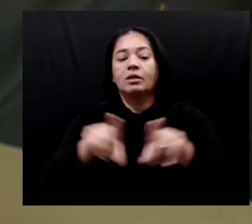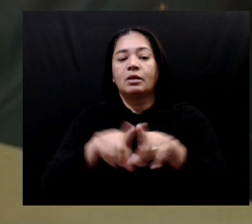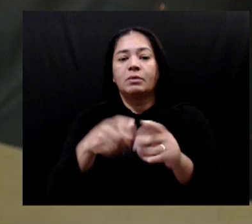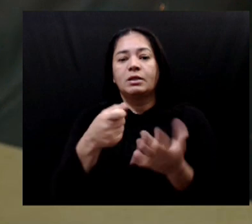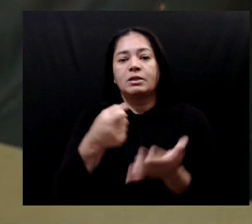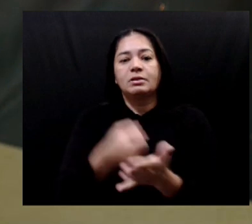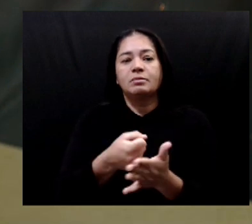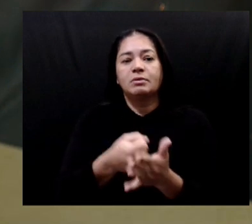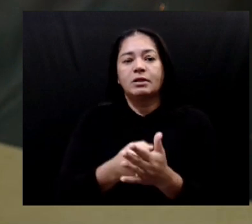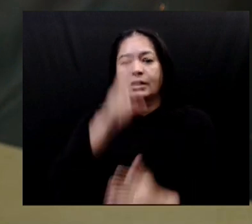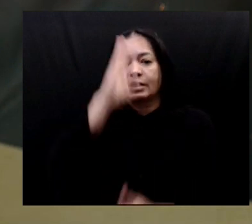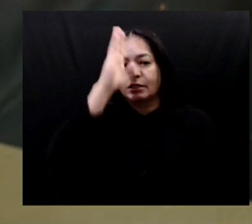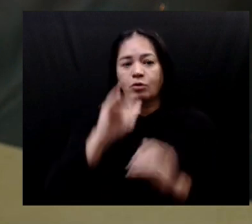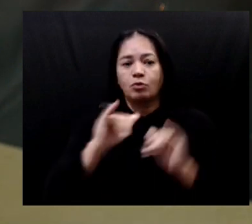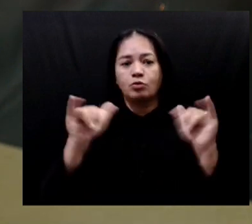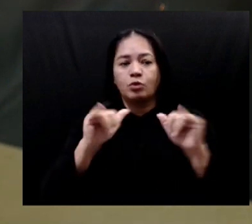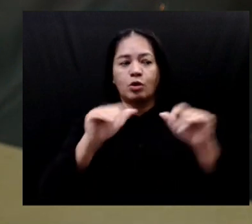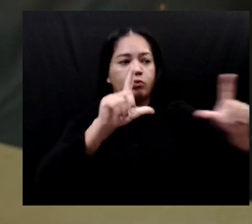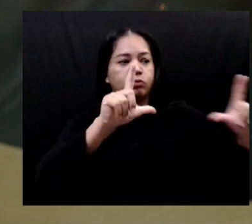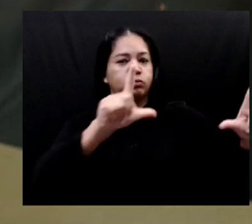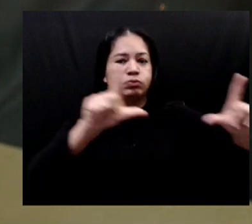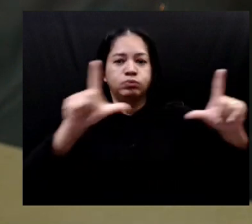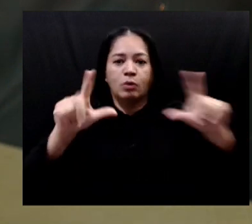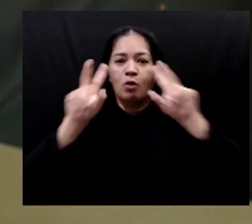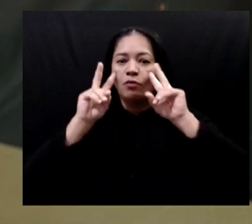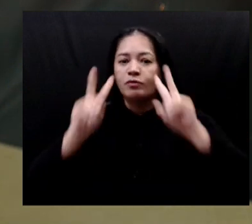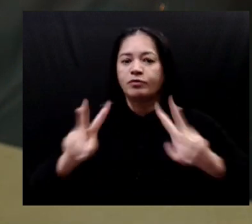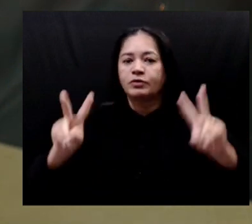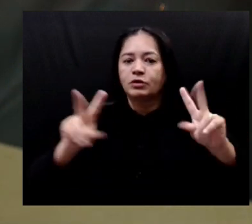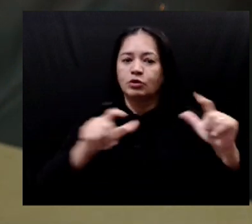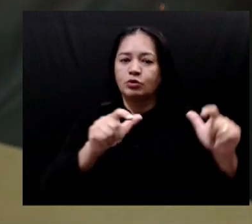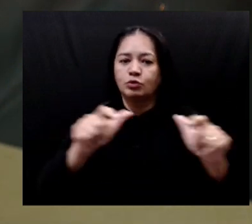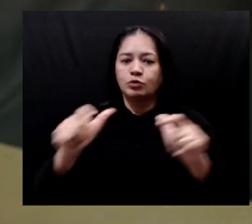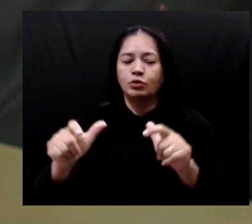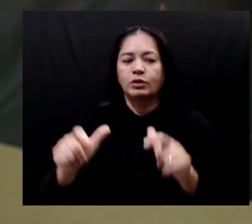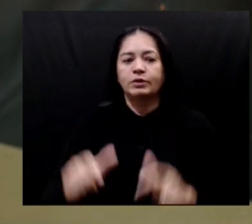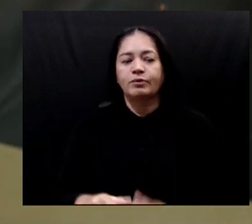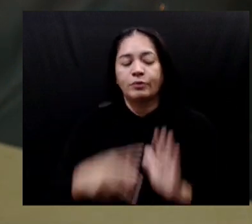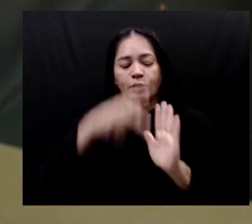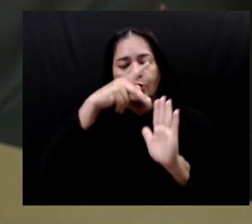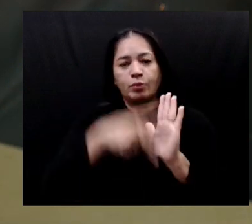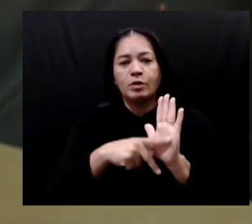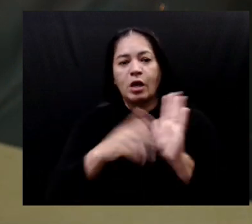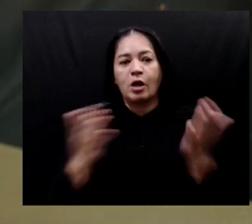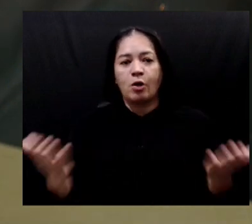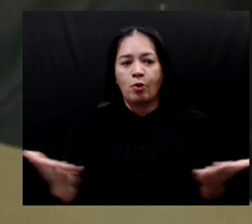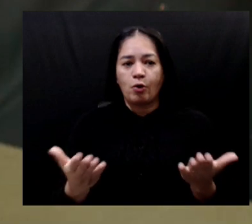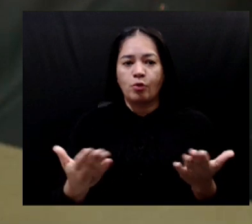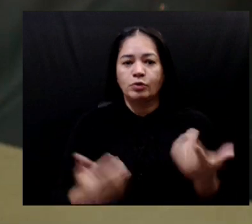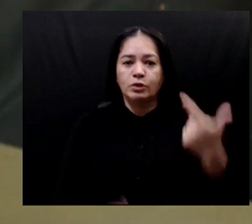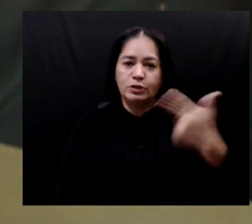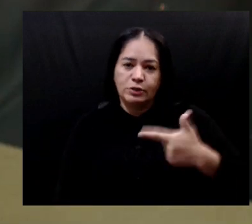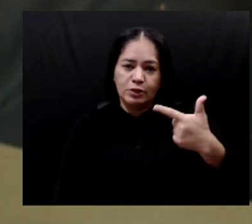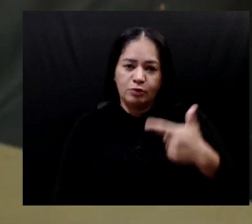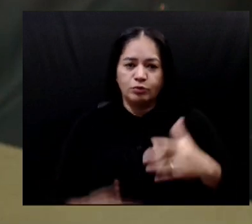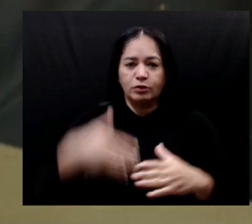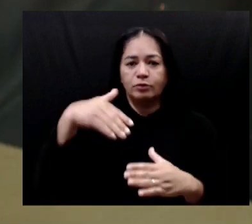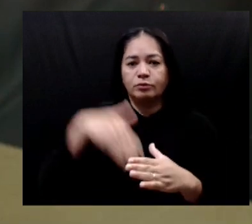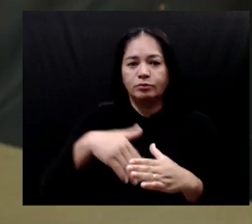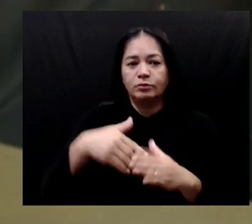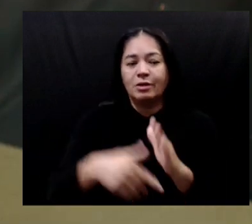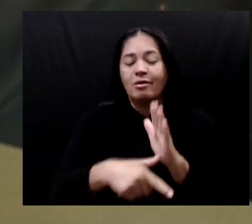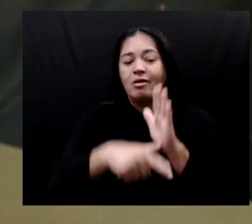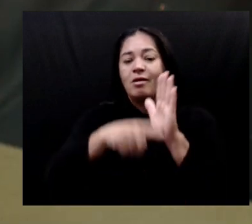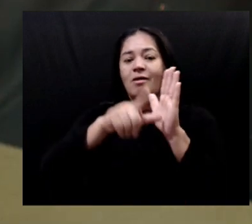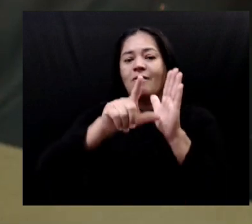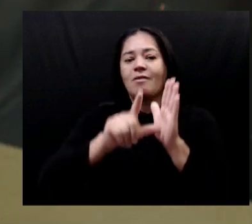meio de cartazes visíveis nos estabelecimentos. O projeto vai passar ainda pela segunda votação antes de seguir